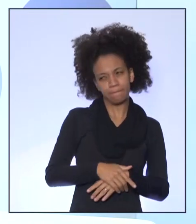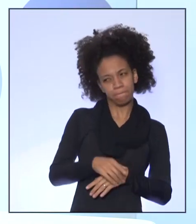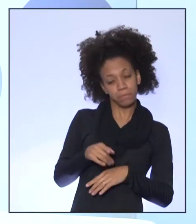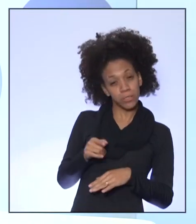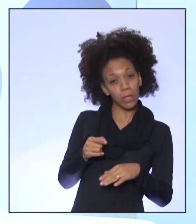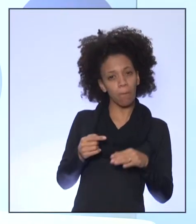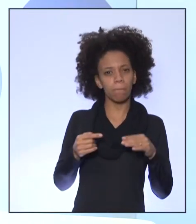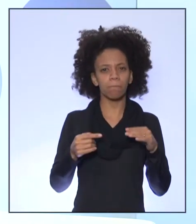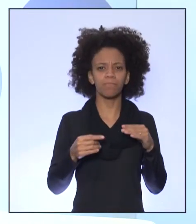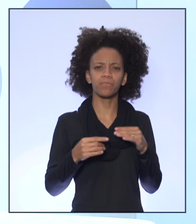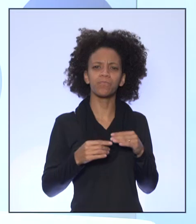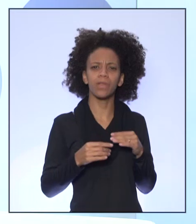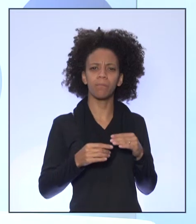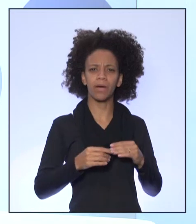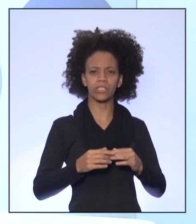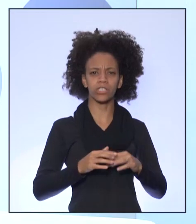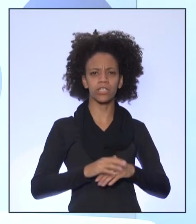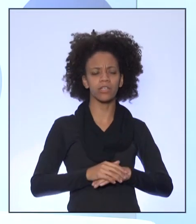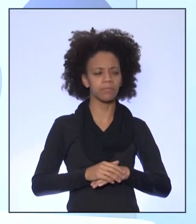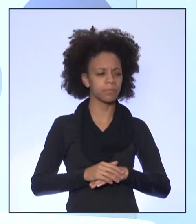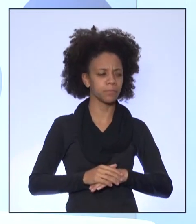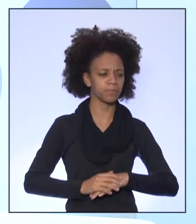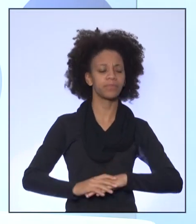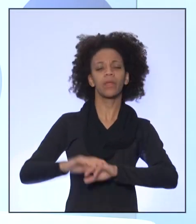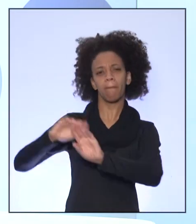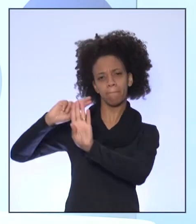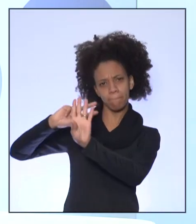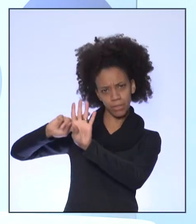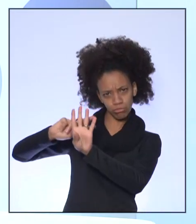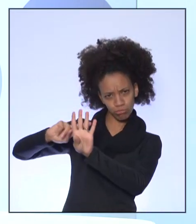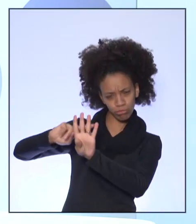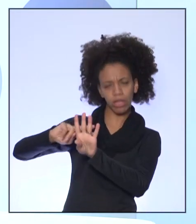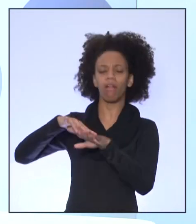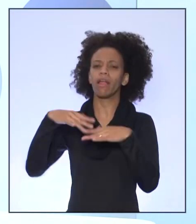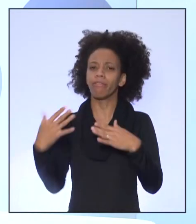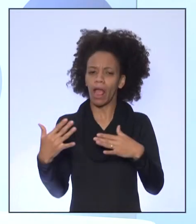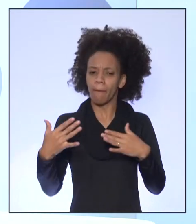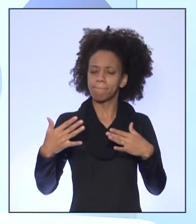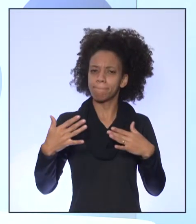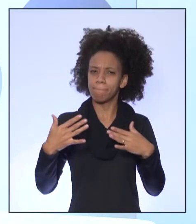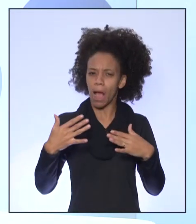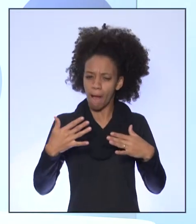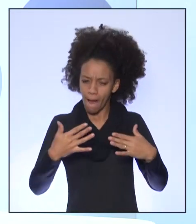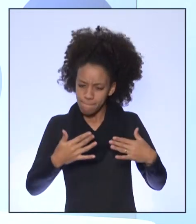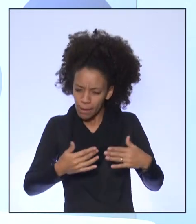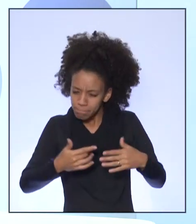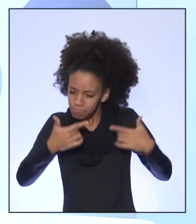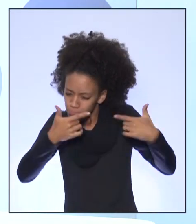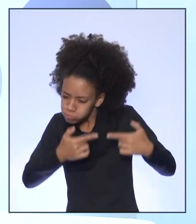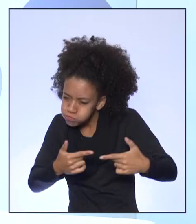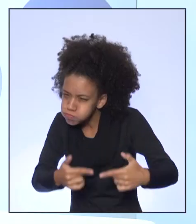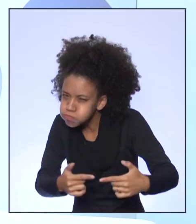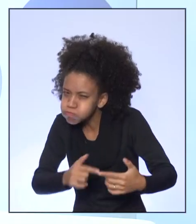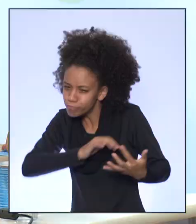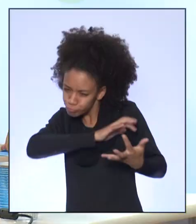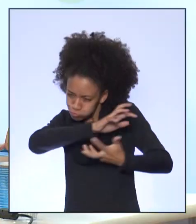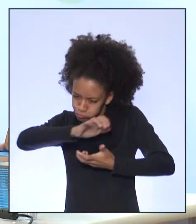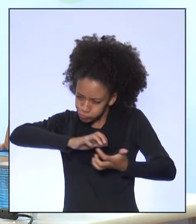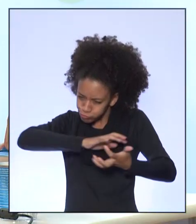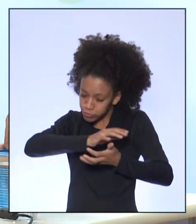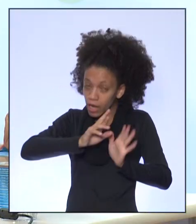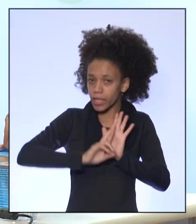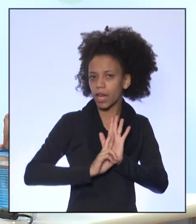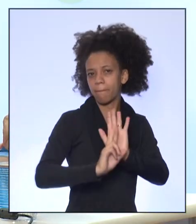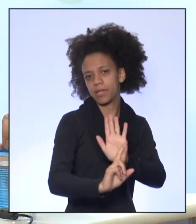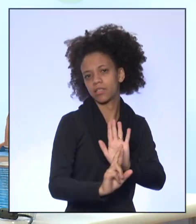decidiram reagir. Eles tomam a Bastilha, que era uma prisão que representava o antigo regime. Ela era um símbolo porque